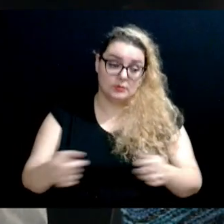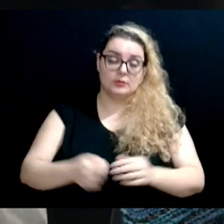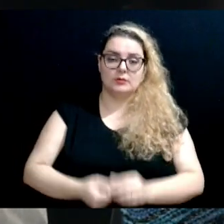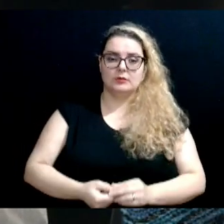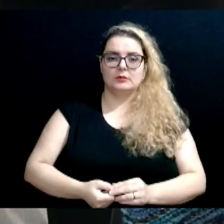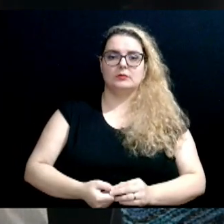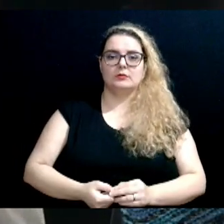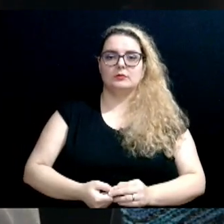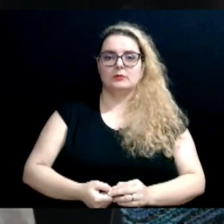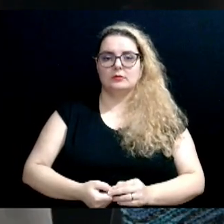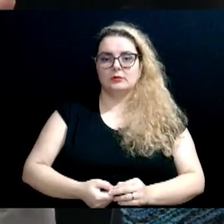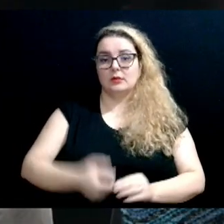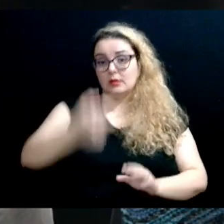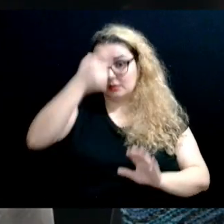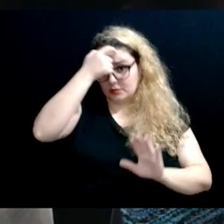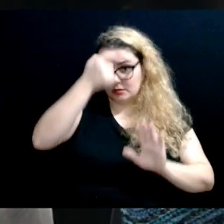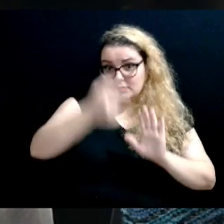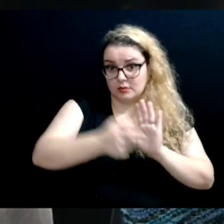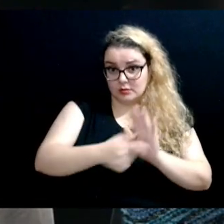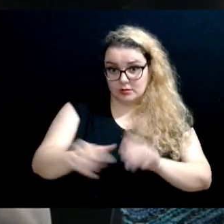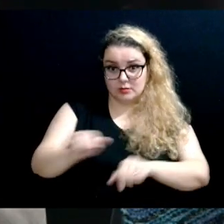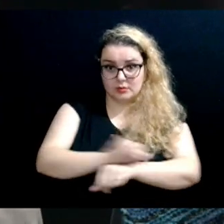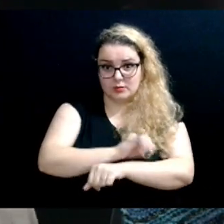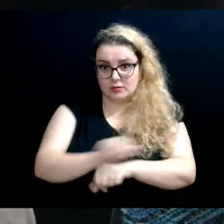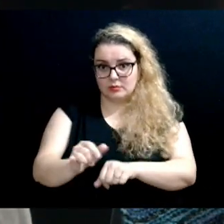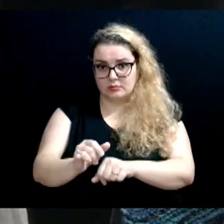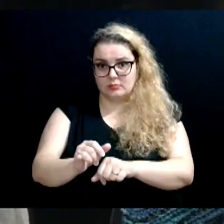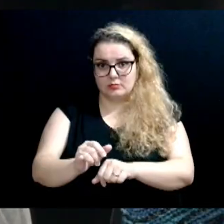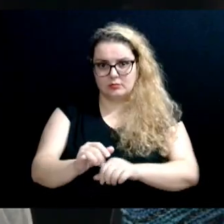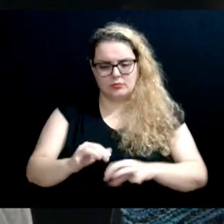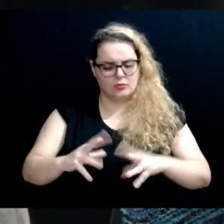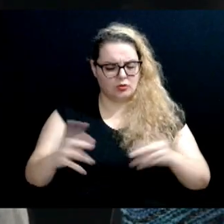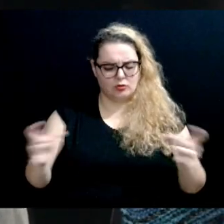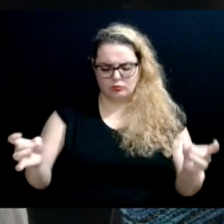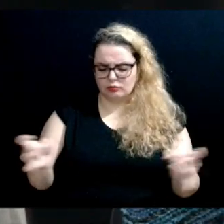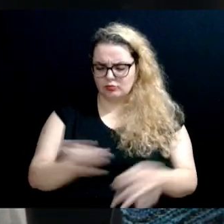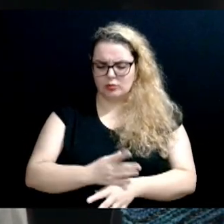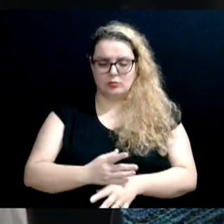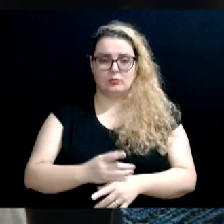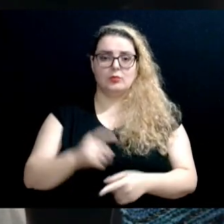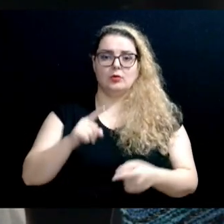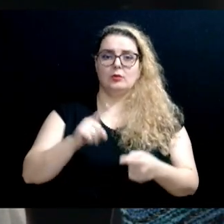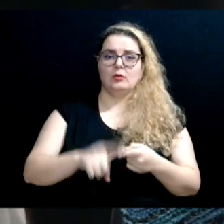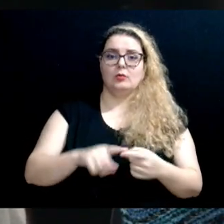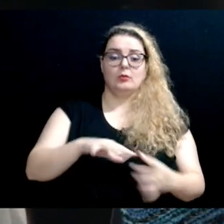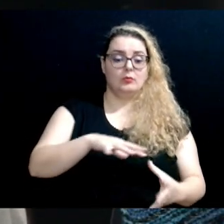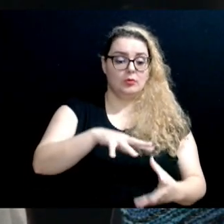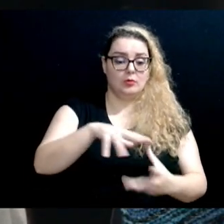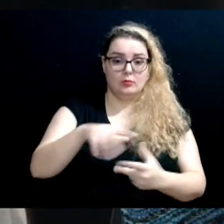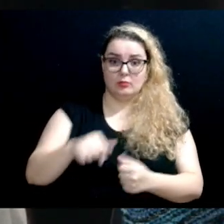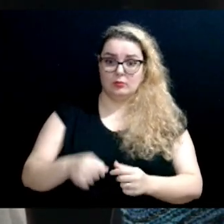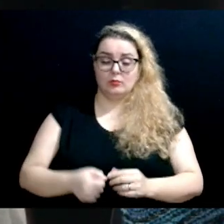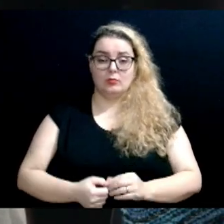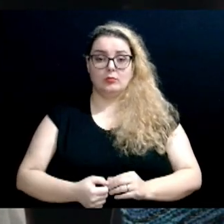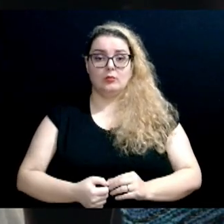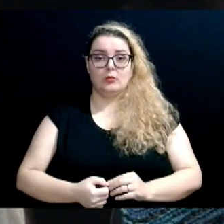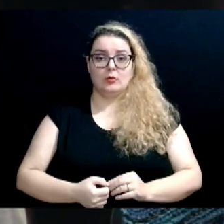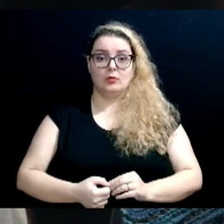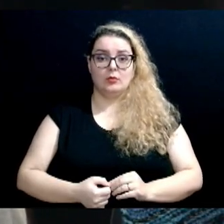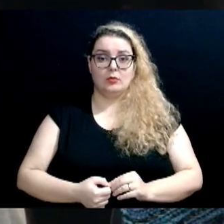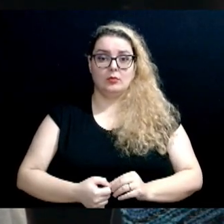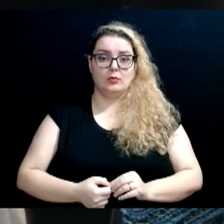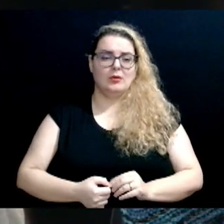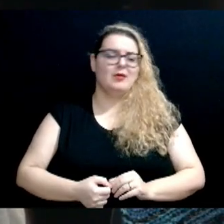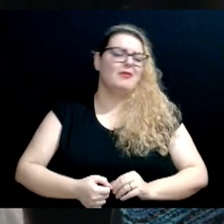artificial pegou um caminho totalmente pavimentado, A gente está num momento de mundo onde eu tenho uma infinidade